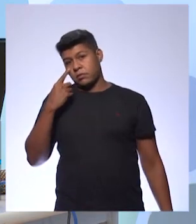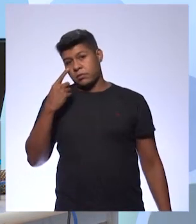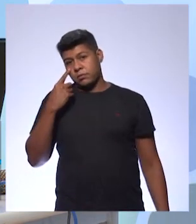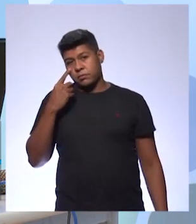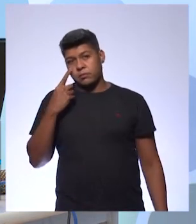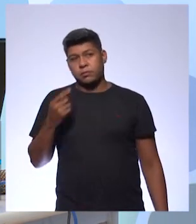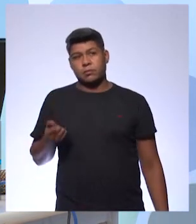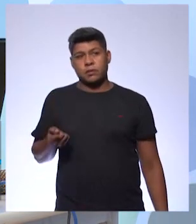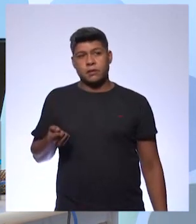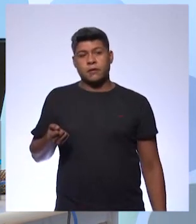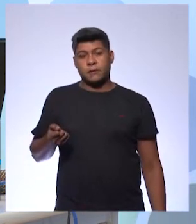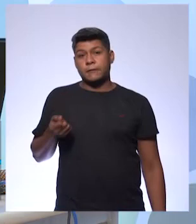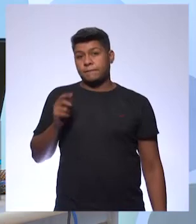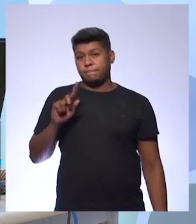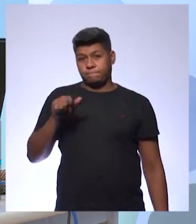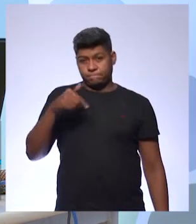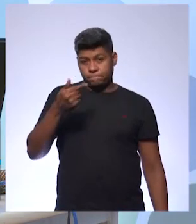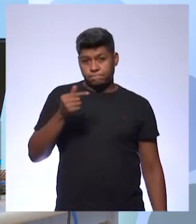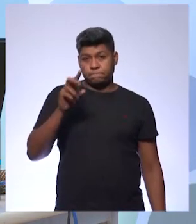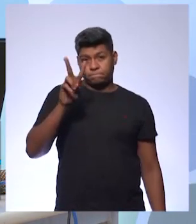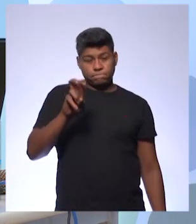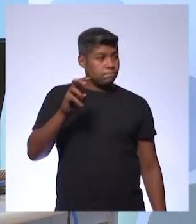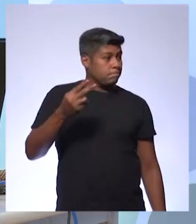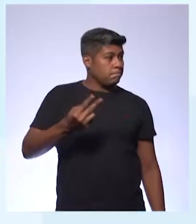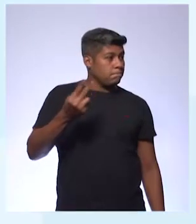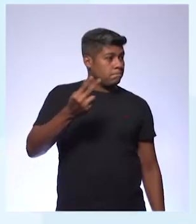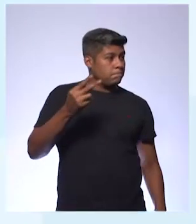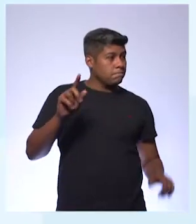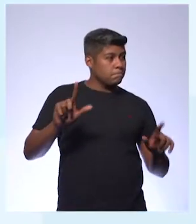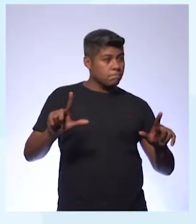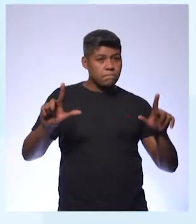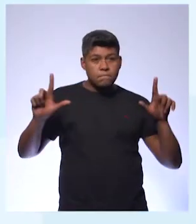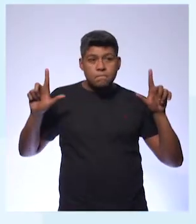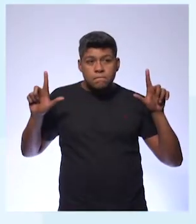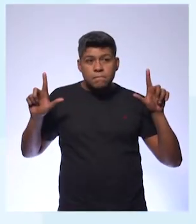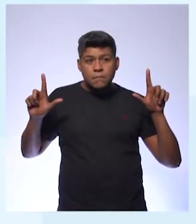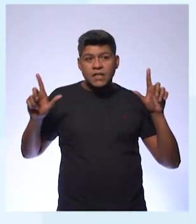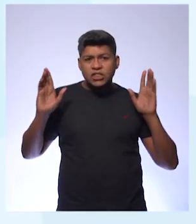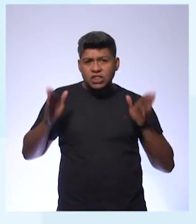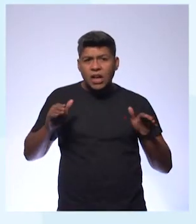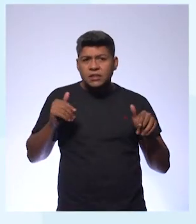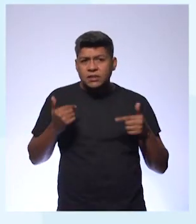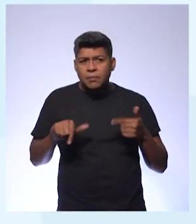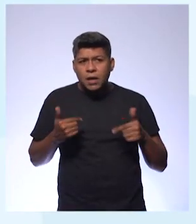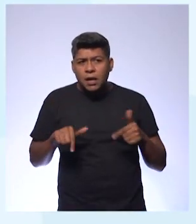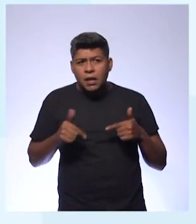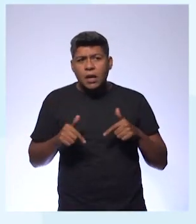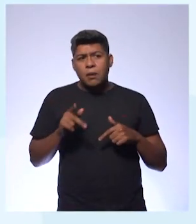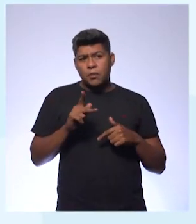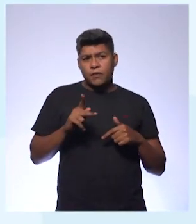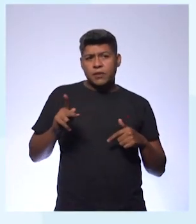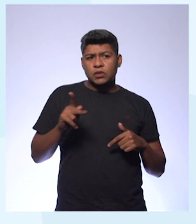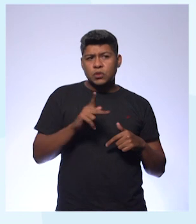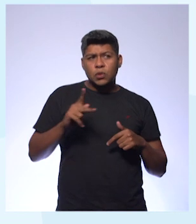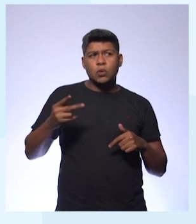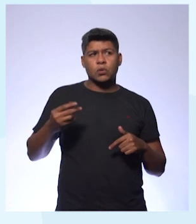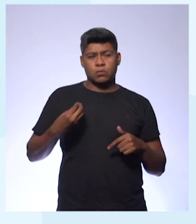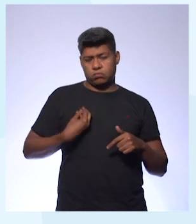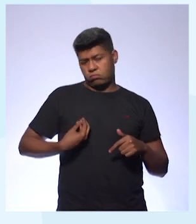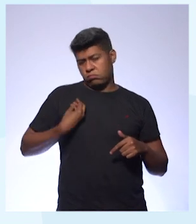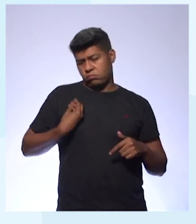Bora lá, gente. Daqui a pouco a gente continua falando sobre o tema. 2, na tela. Vocês já trabalharam isso com as professoras de vocês, com